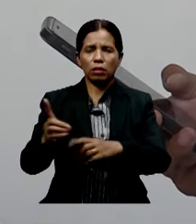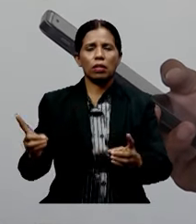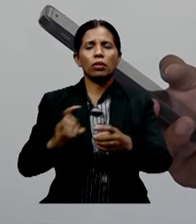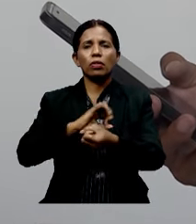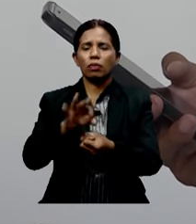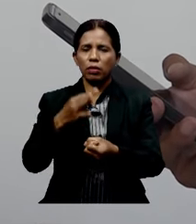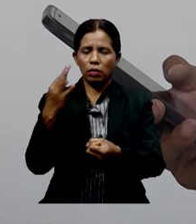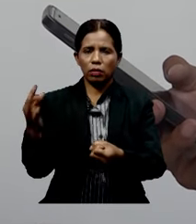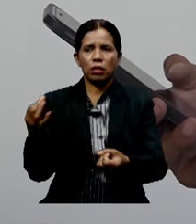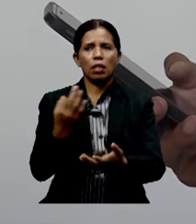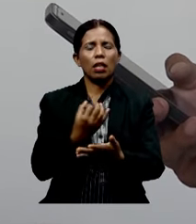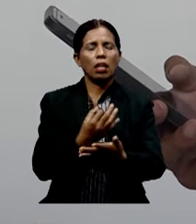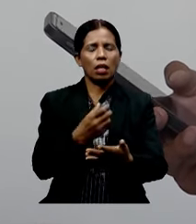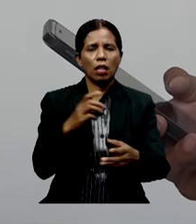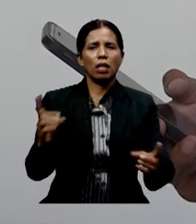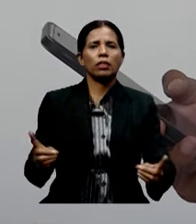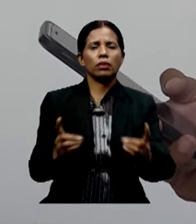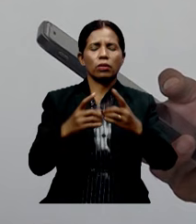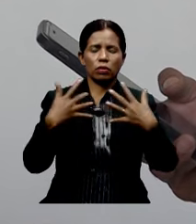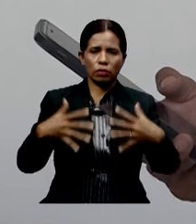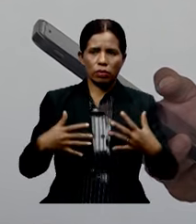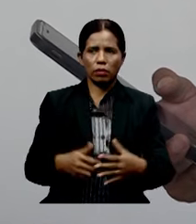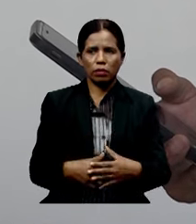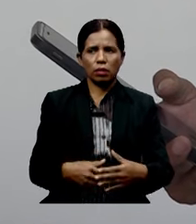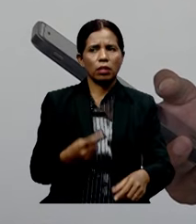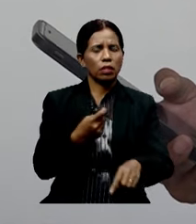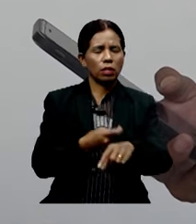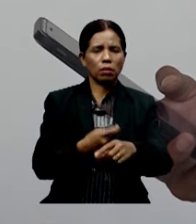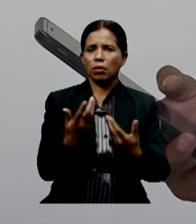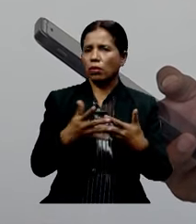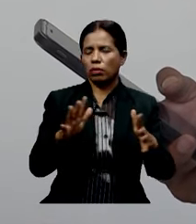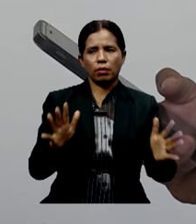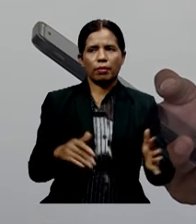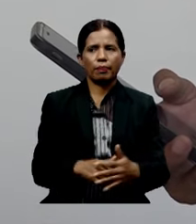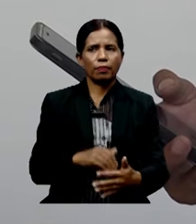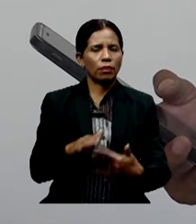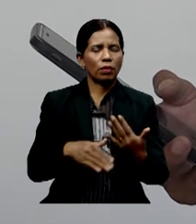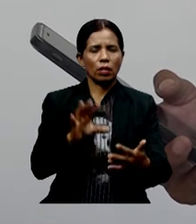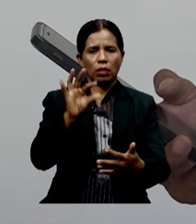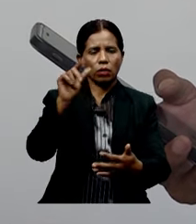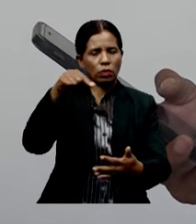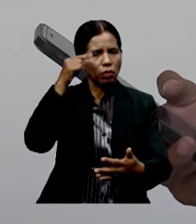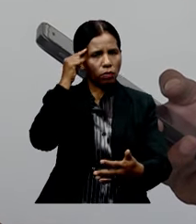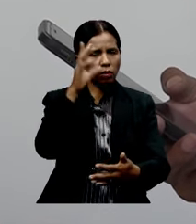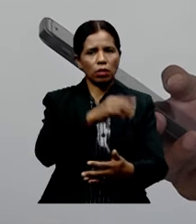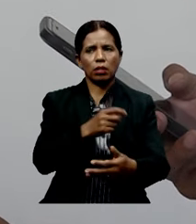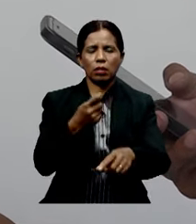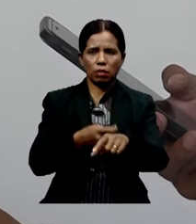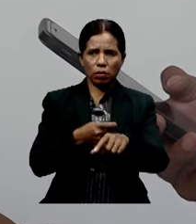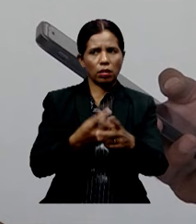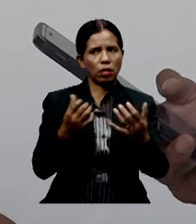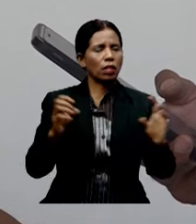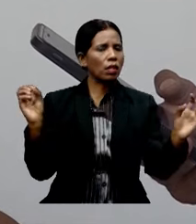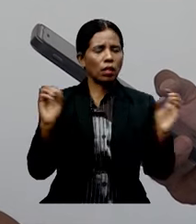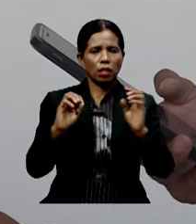Covid-19, a soro fundo Rússia e Ucrânia. E da situação normal. Boto todo, não no governo, nem a situação ida agora, nem lá ia,